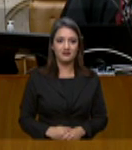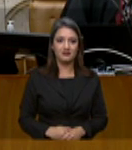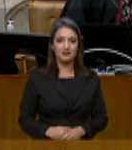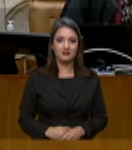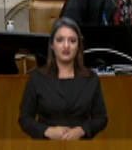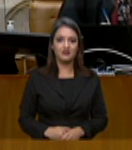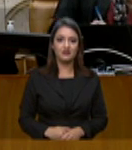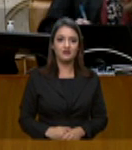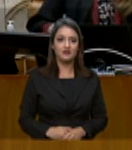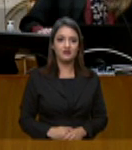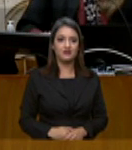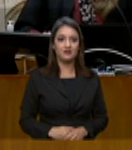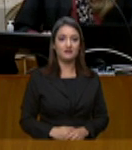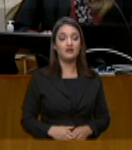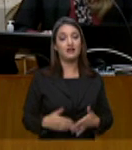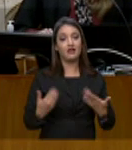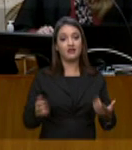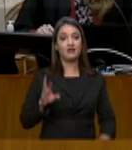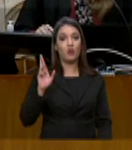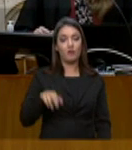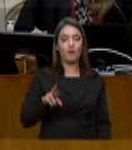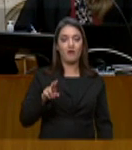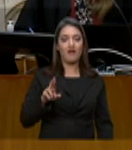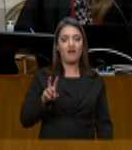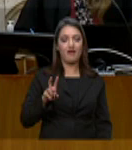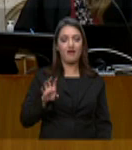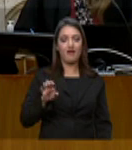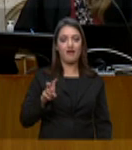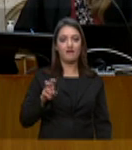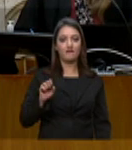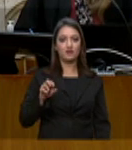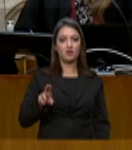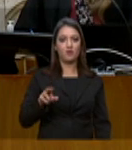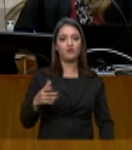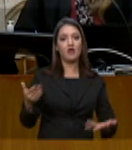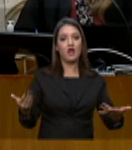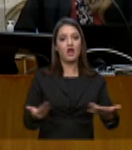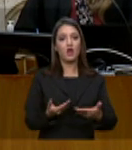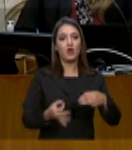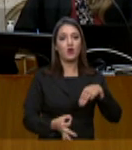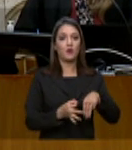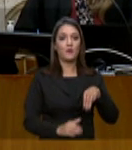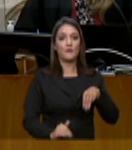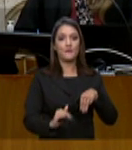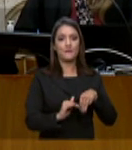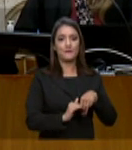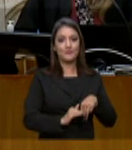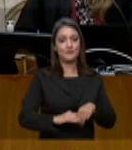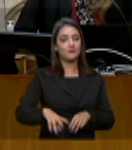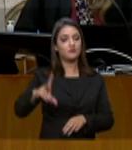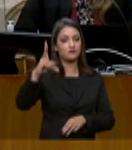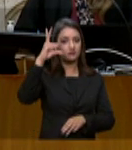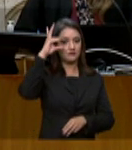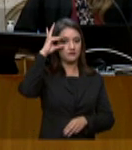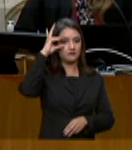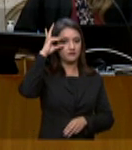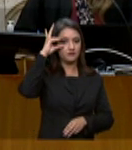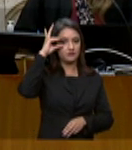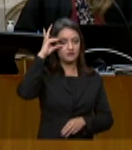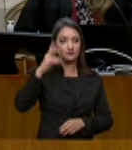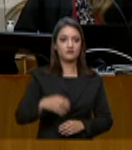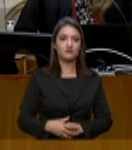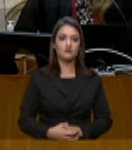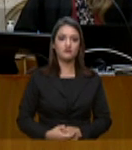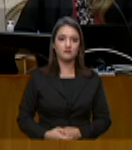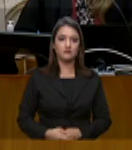como revisor aprenda a divergência passa a palavra agora a sua excelência Nunes André Mendonça